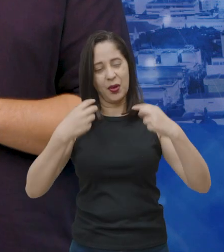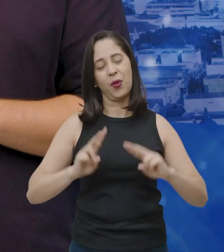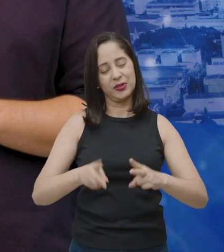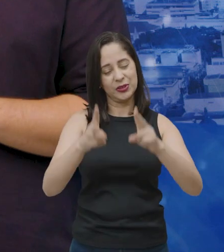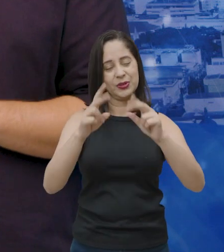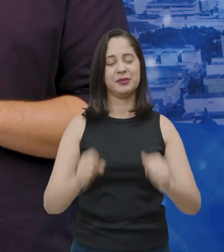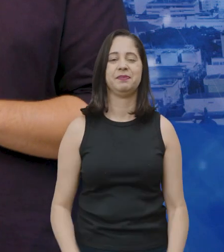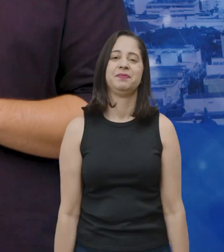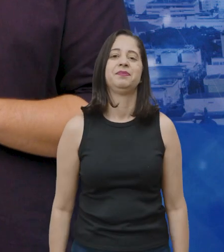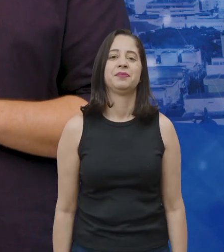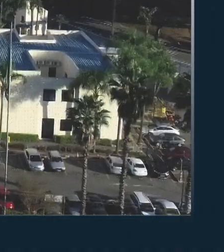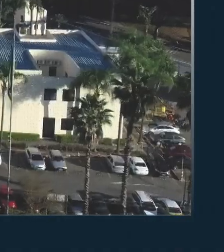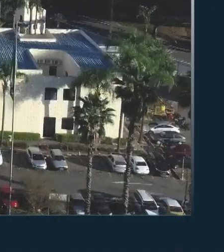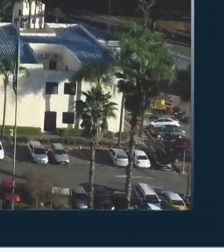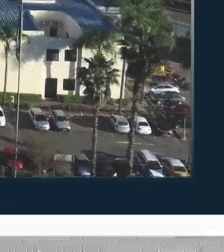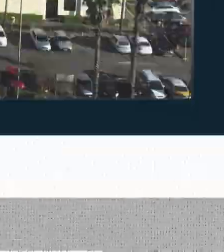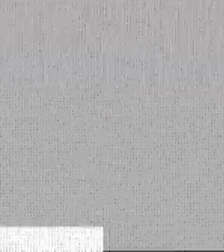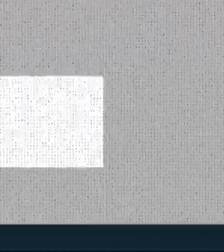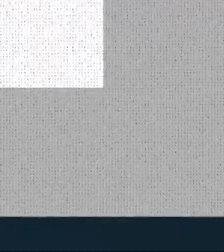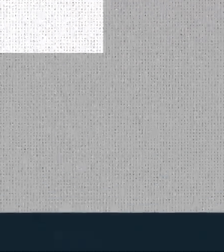na Câmara. Não saia daí.